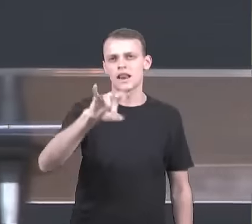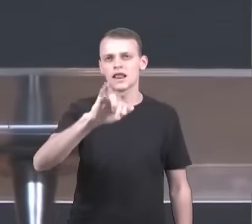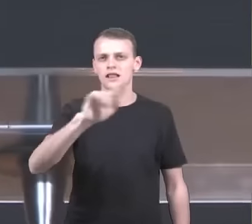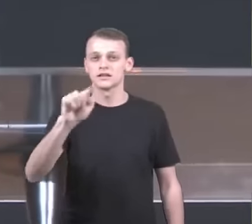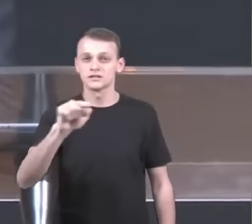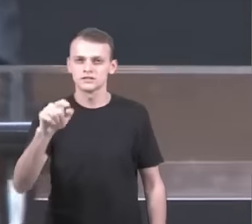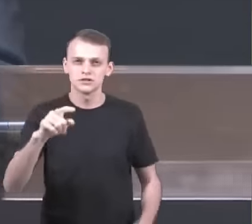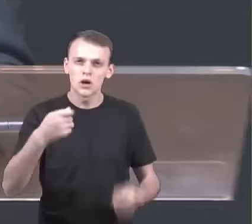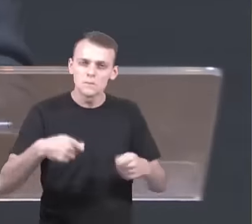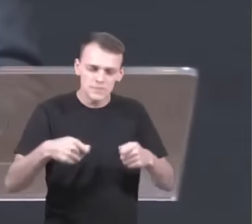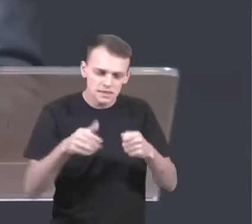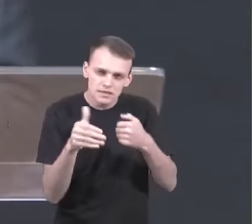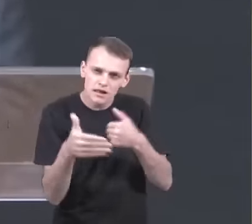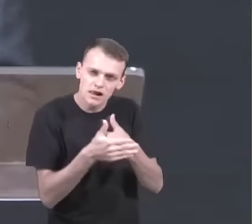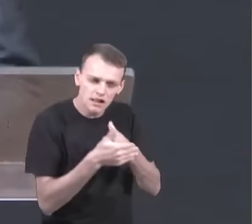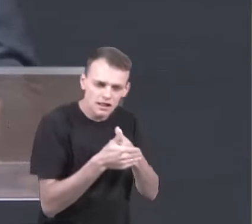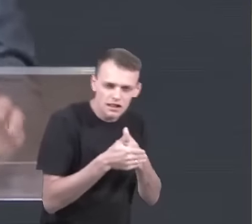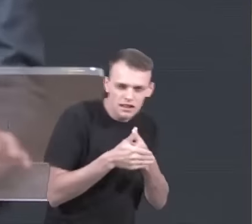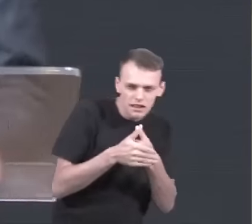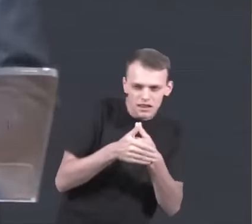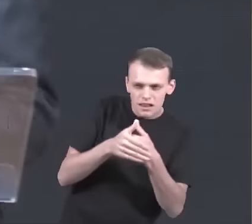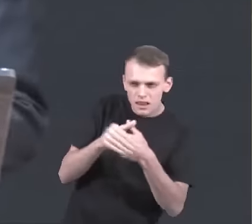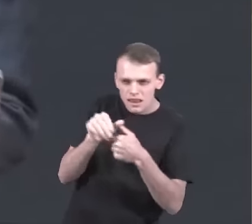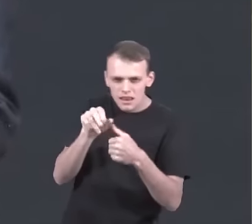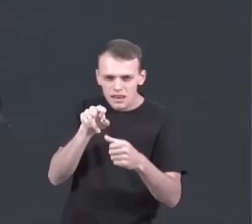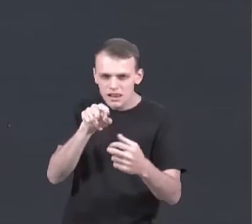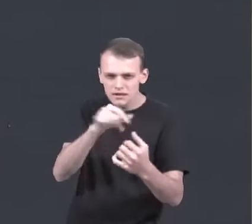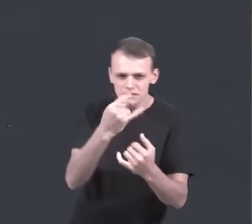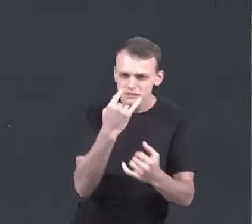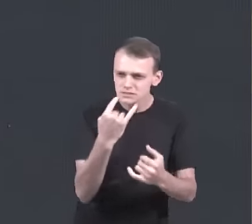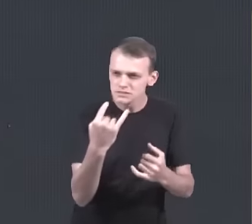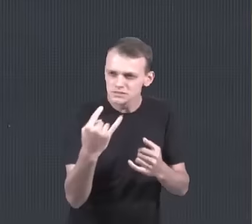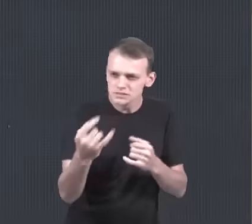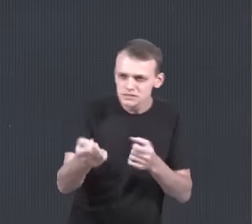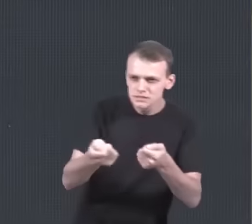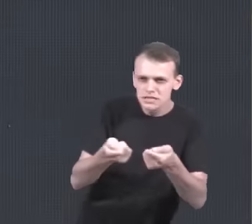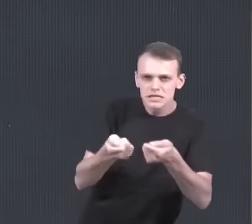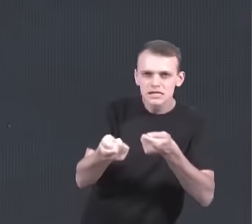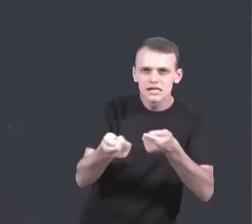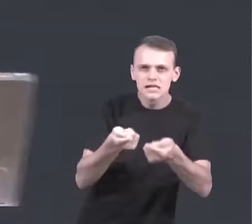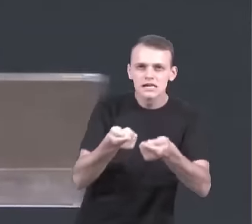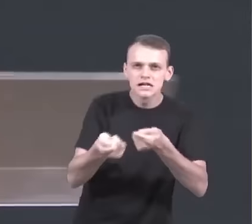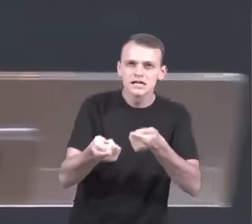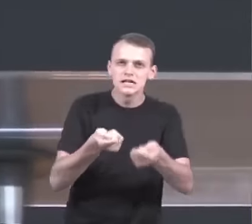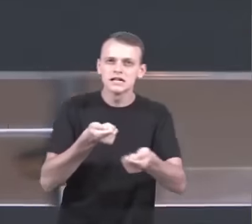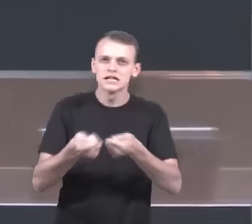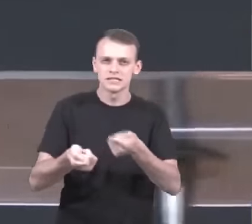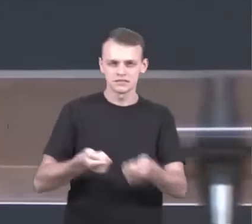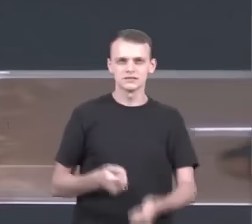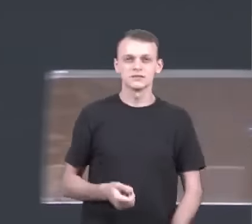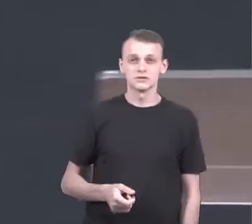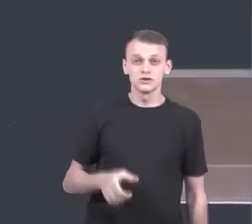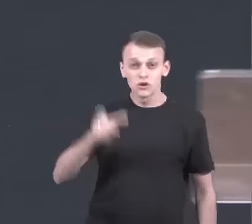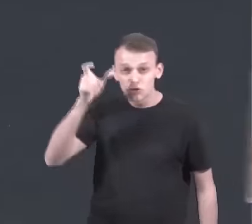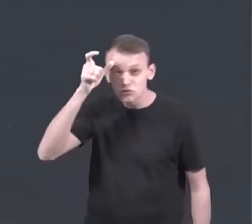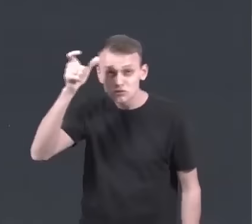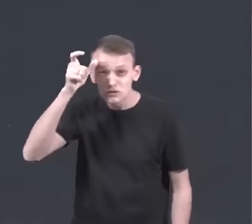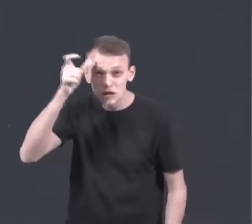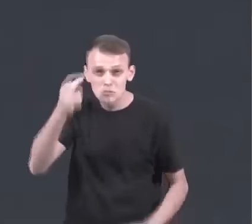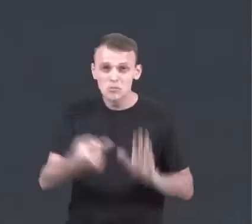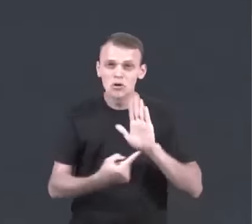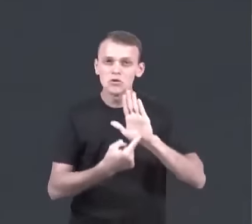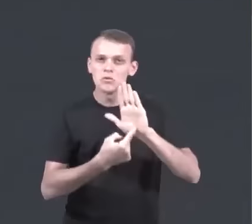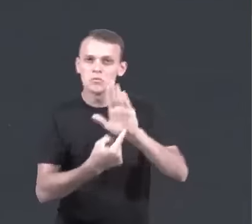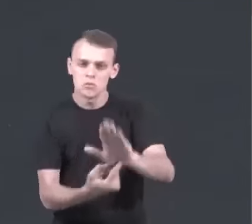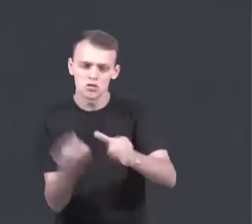ficar escondido. O inimigo pretende destruir as pessoas ficando escondido na vida delas. Quando um demônio